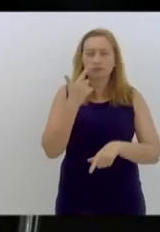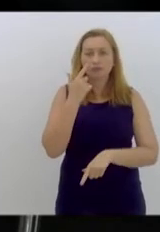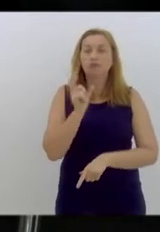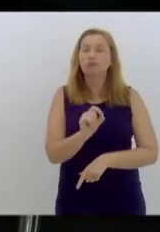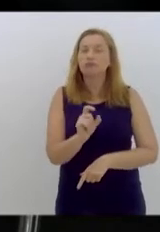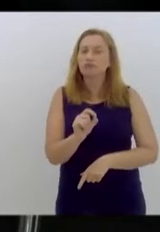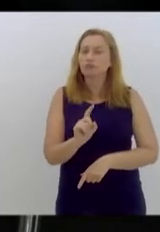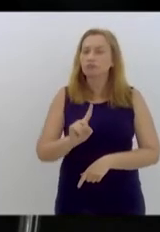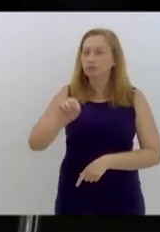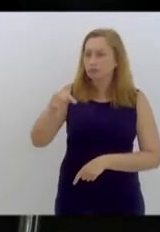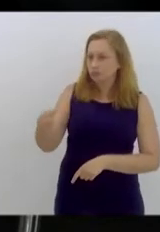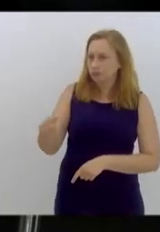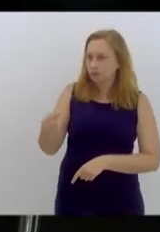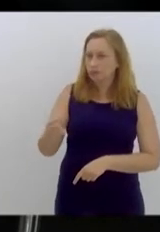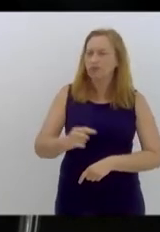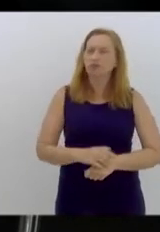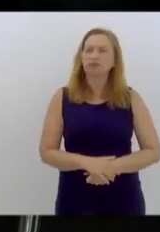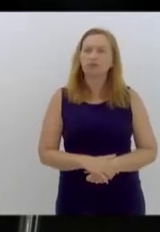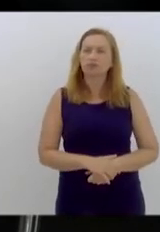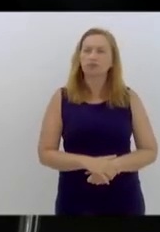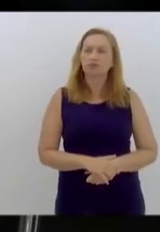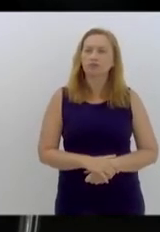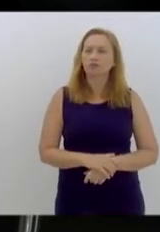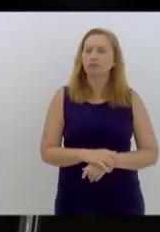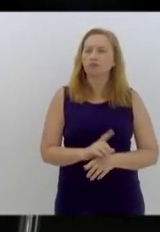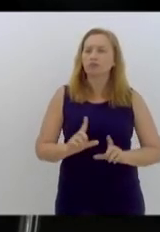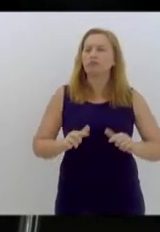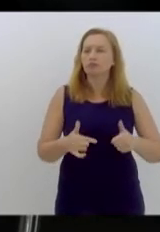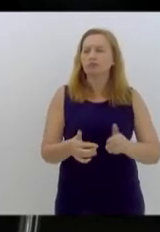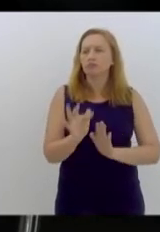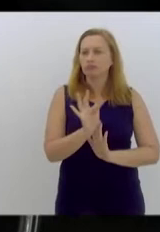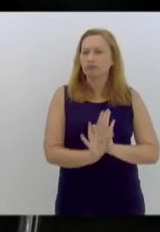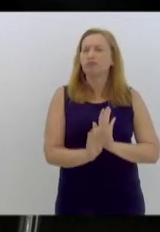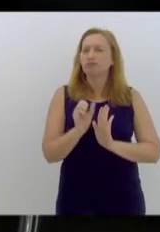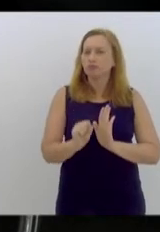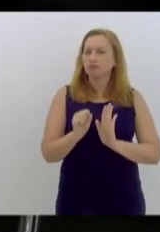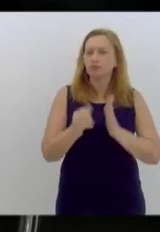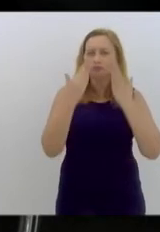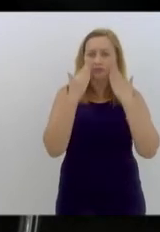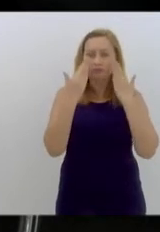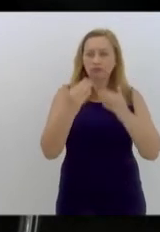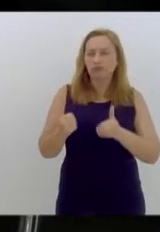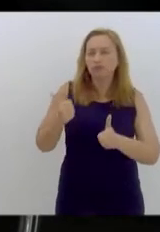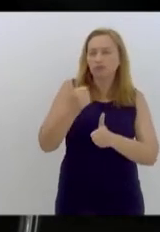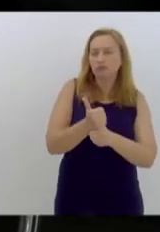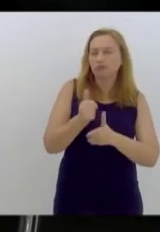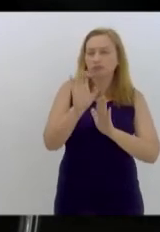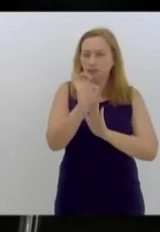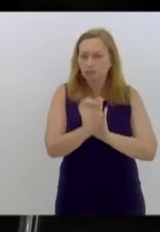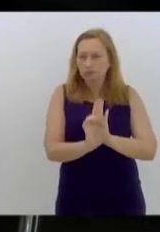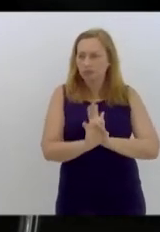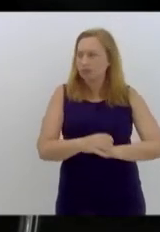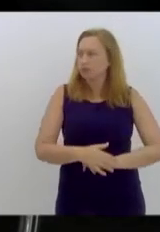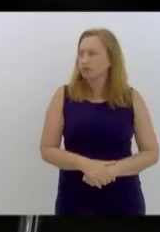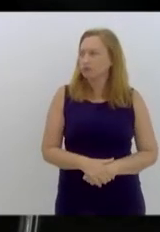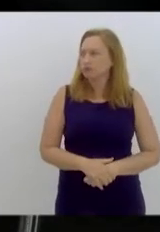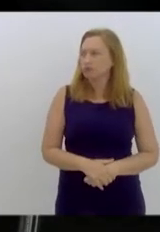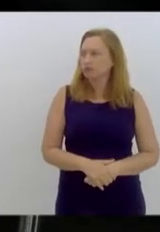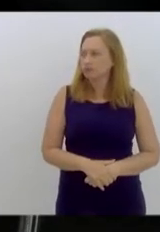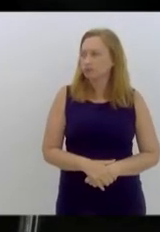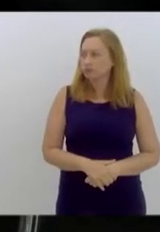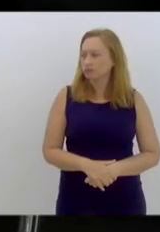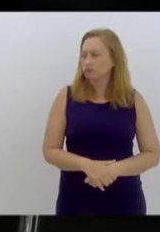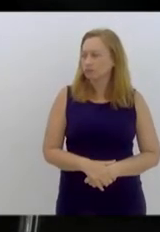existe outra forma de colocar o texto. Então, nós poderíamos apresentar uma subemenda a essa